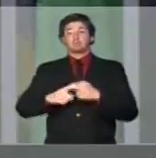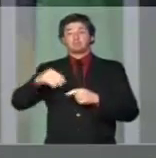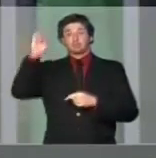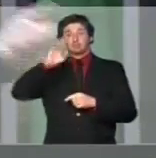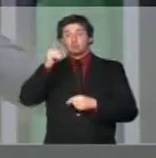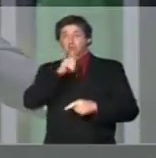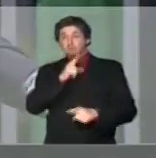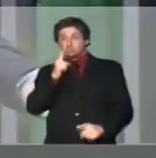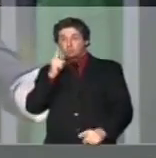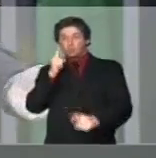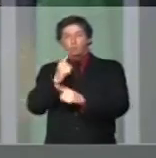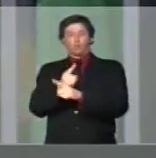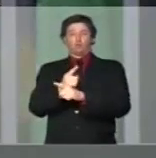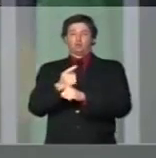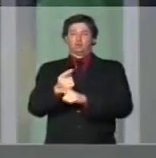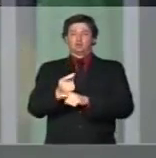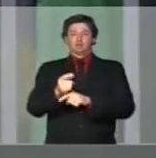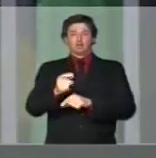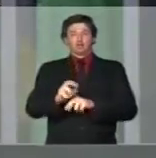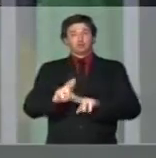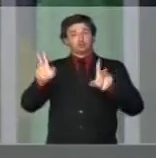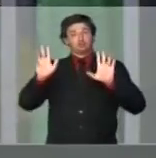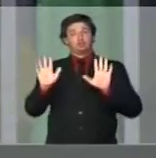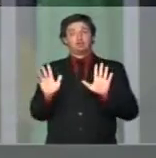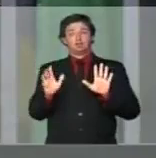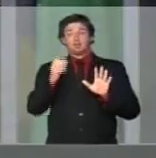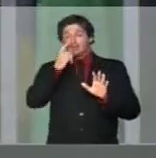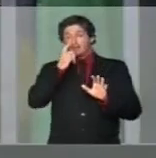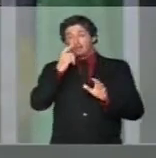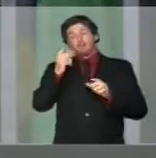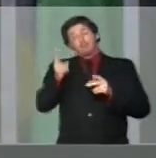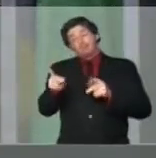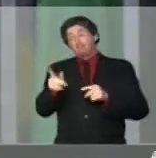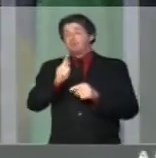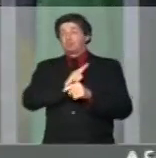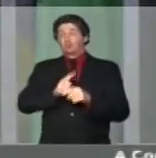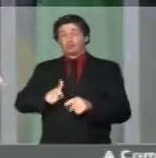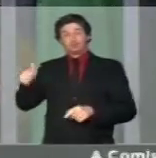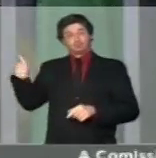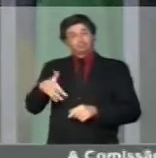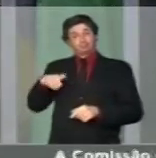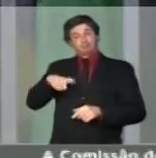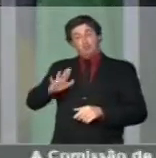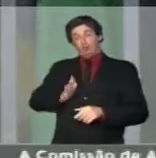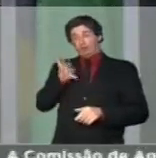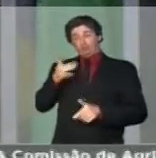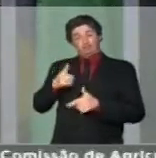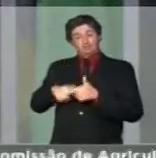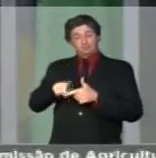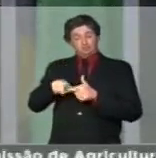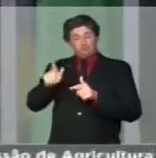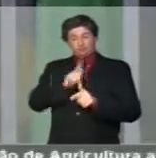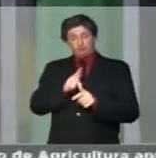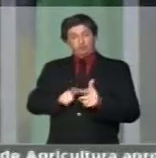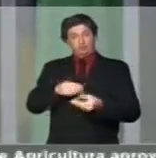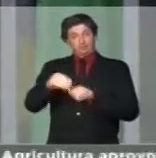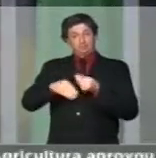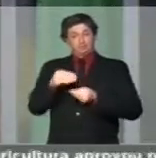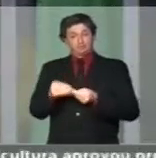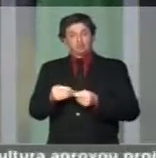encontre um caminho, apesar do desgoverno que aí está, apesar da tragédia que é esse governo que